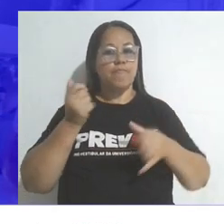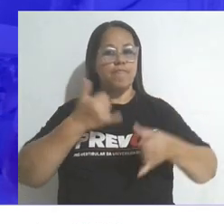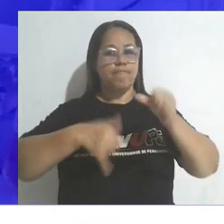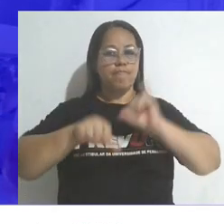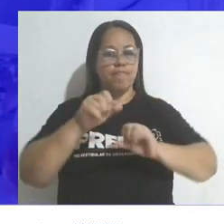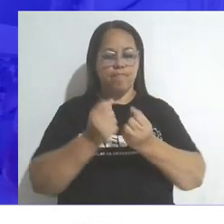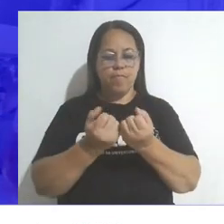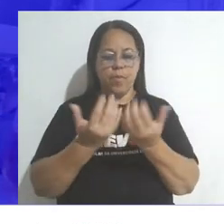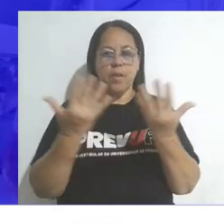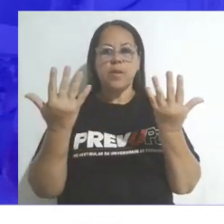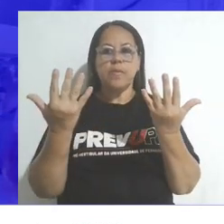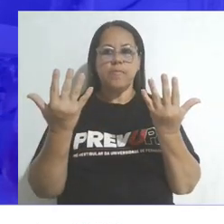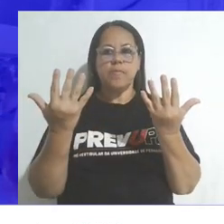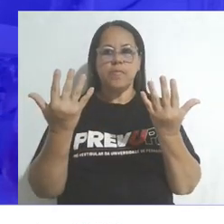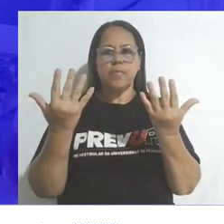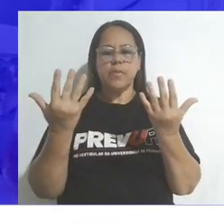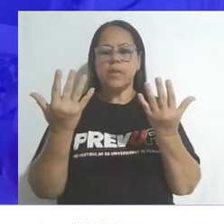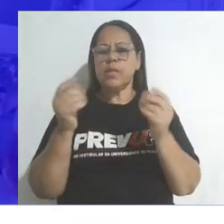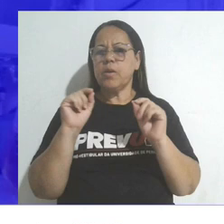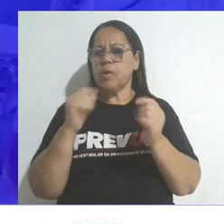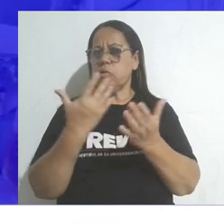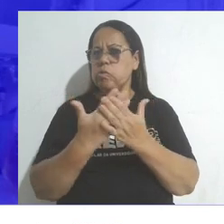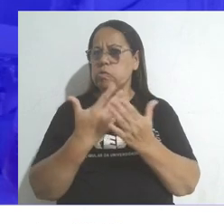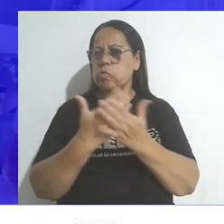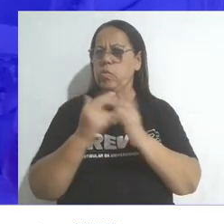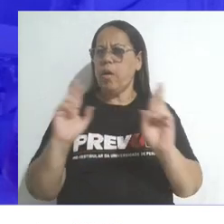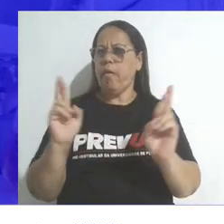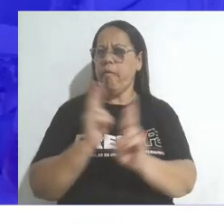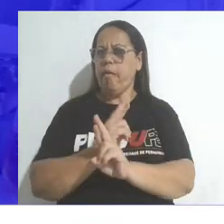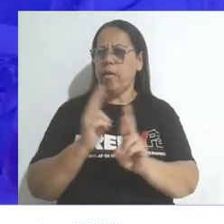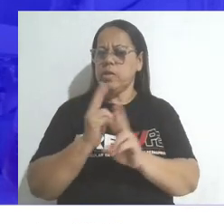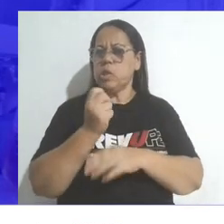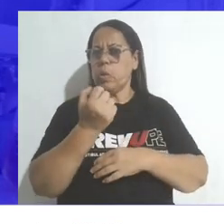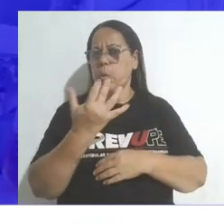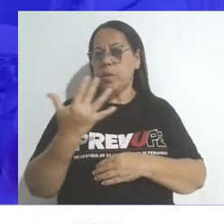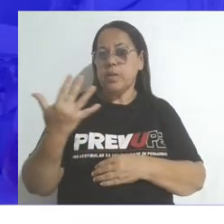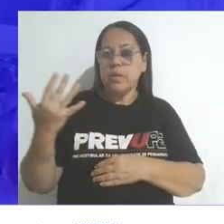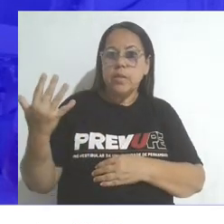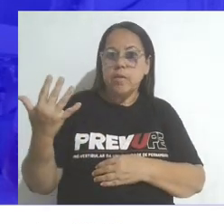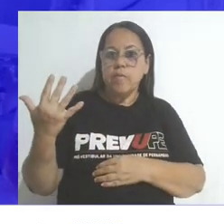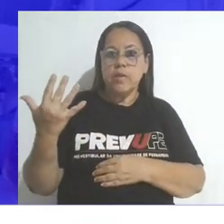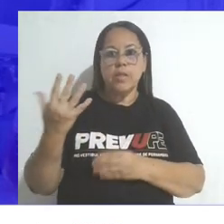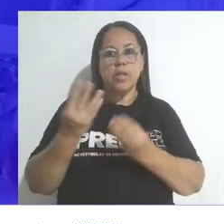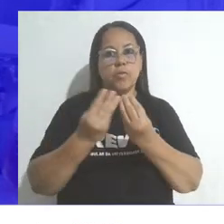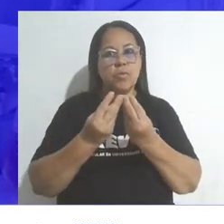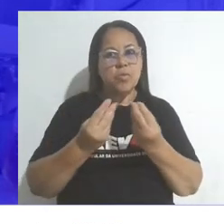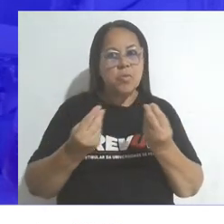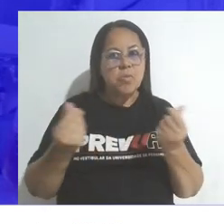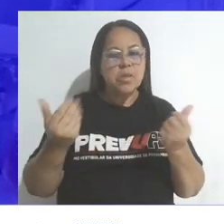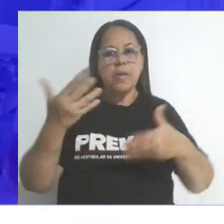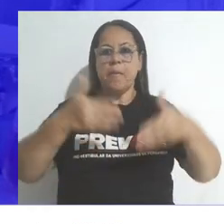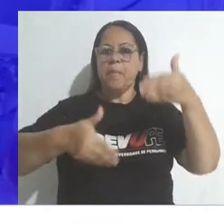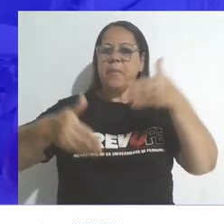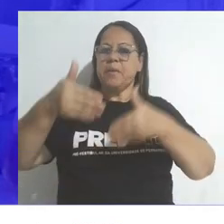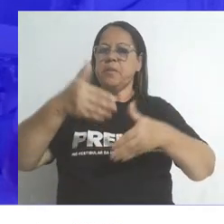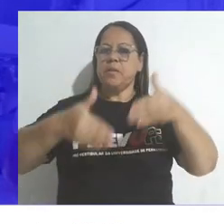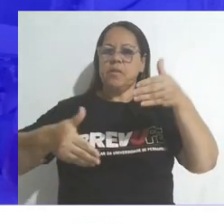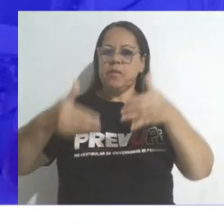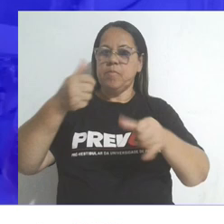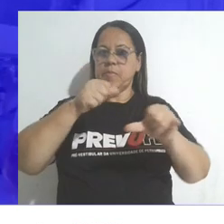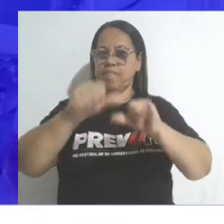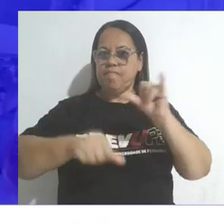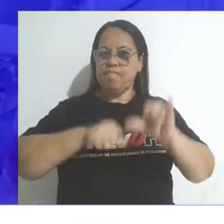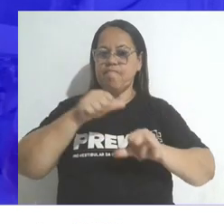estequiometria. Bem, a estequiometria é o estudo das relações quantitativas entre as substâncias que participam de uma